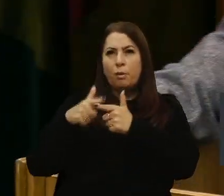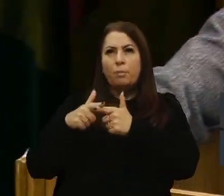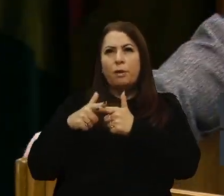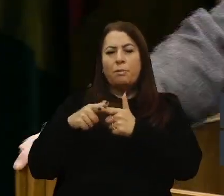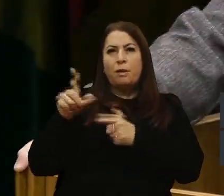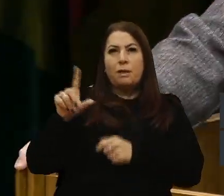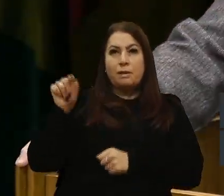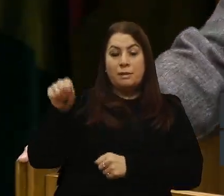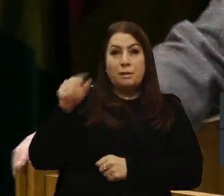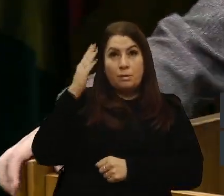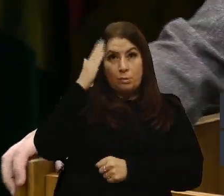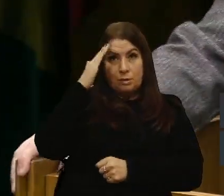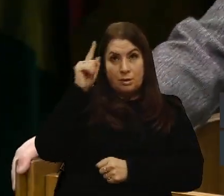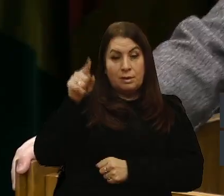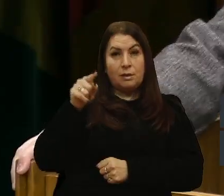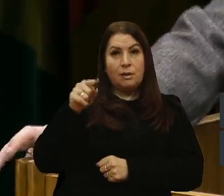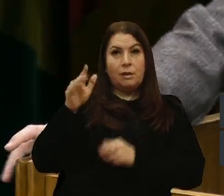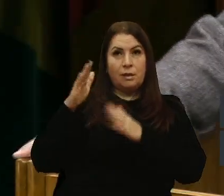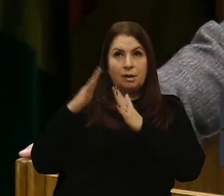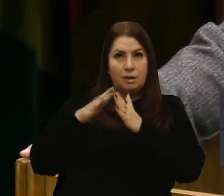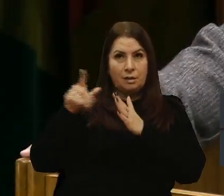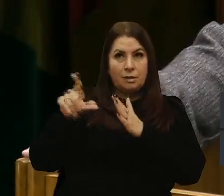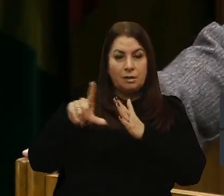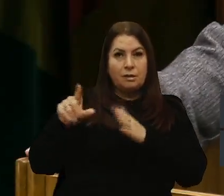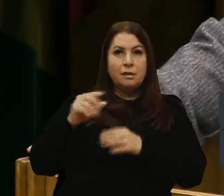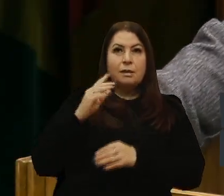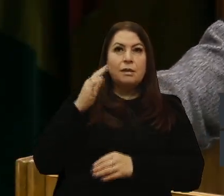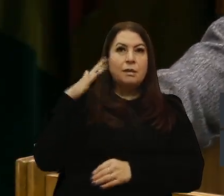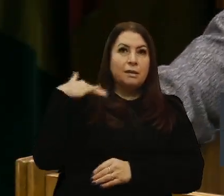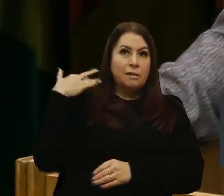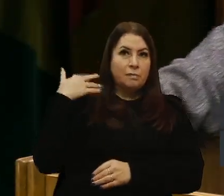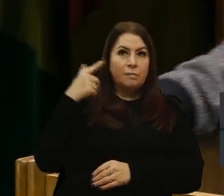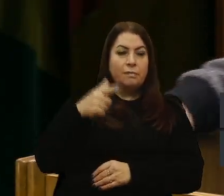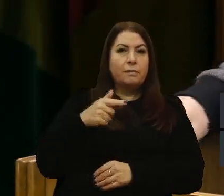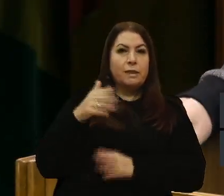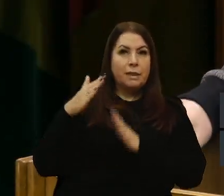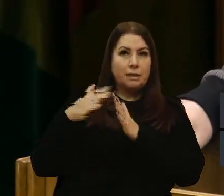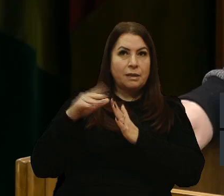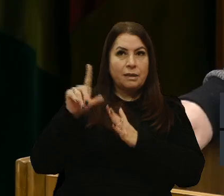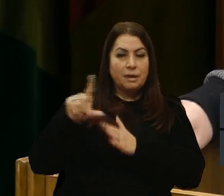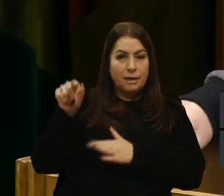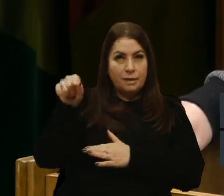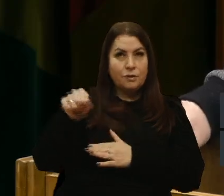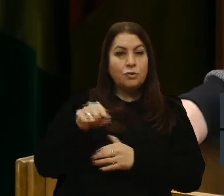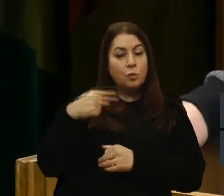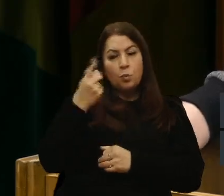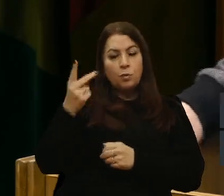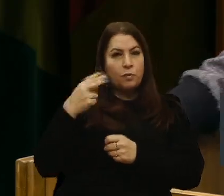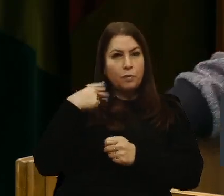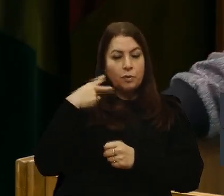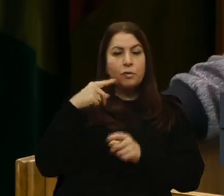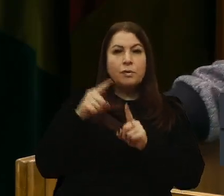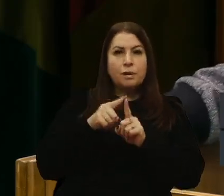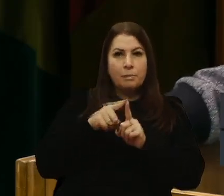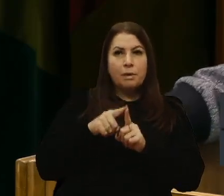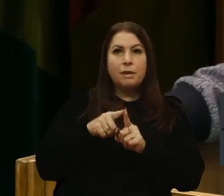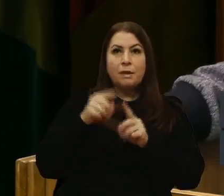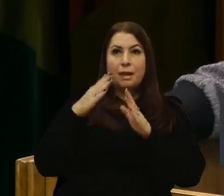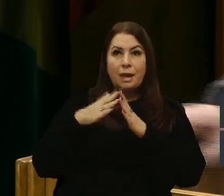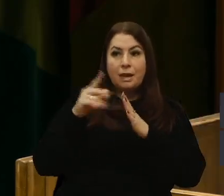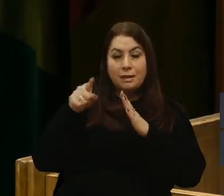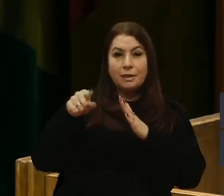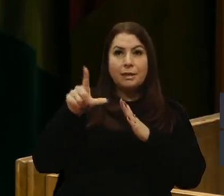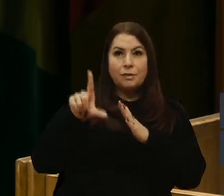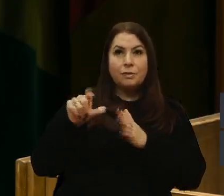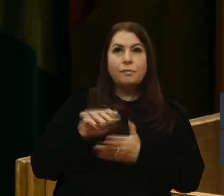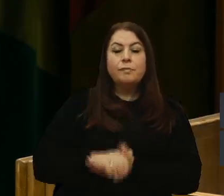verificados. Sei que o senhor é morador da Zona Leste, vereadora Andressa Marques é moradora da Zona Leste, entre outros vereadores que também moram na Zona Leste.